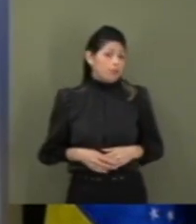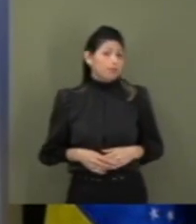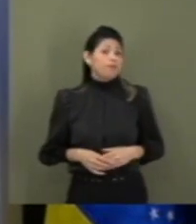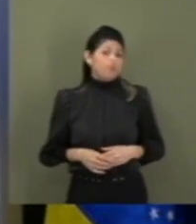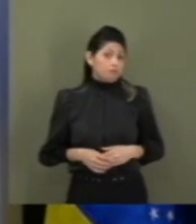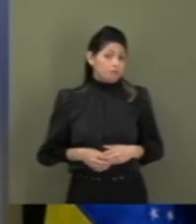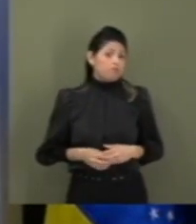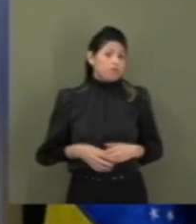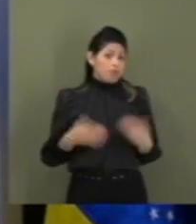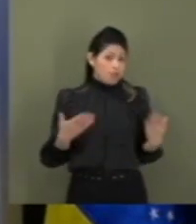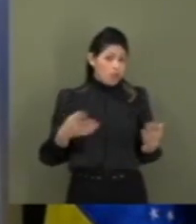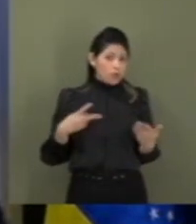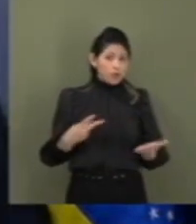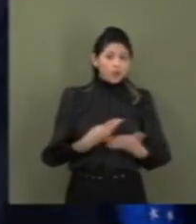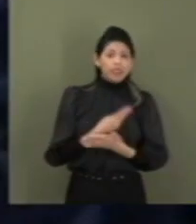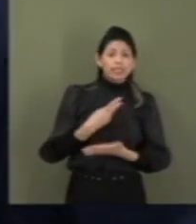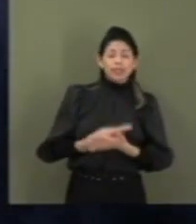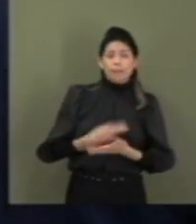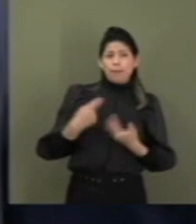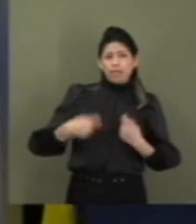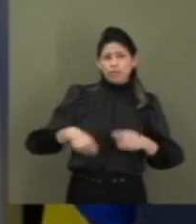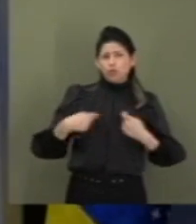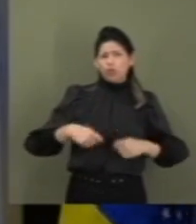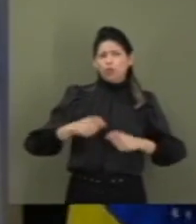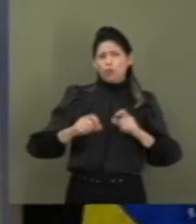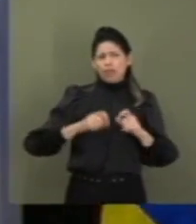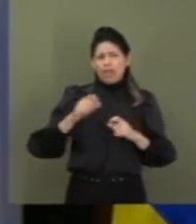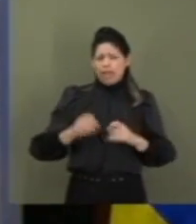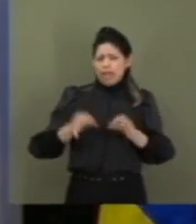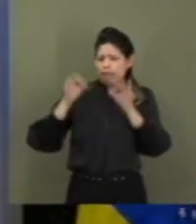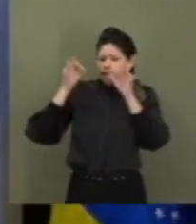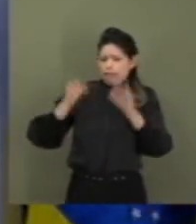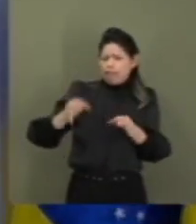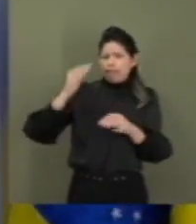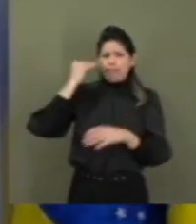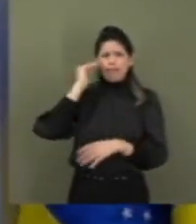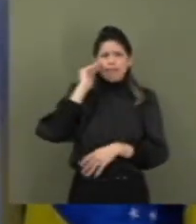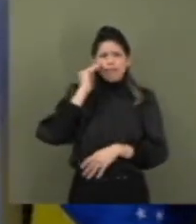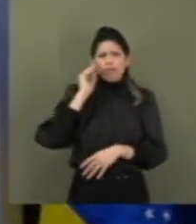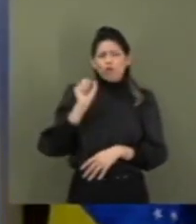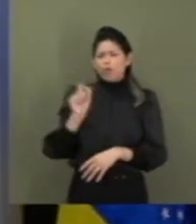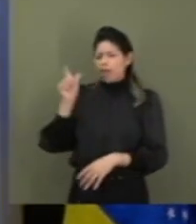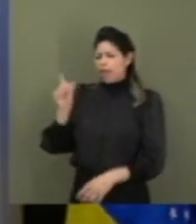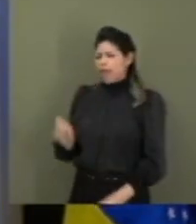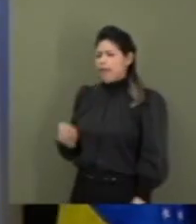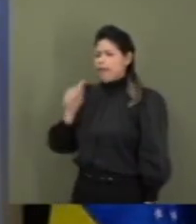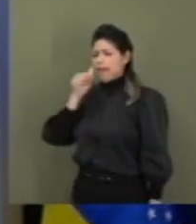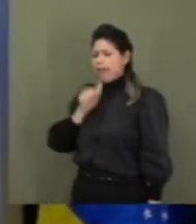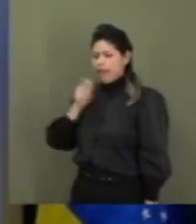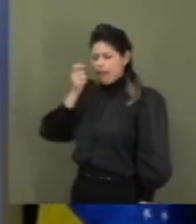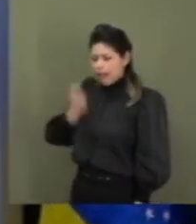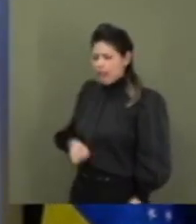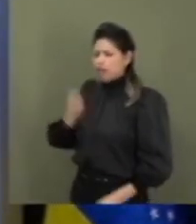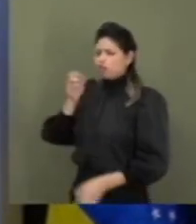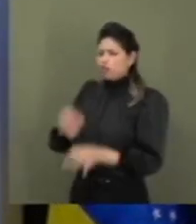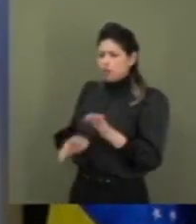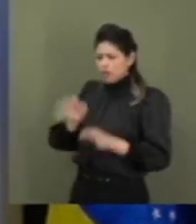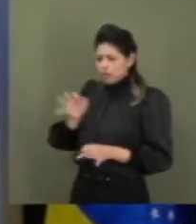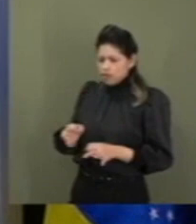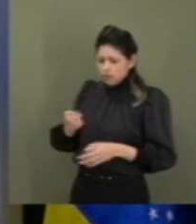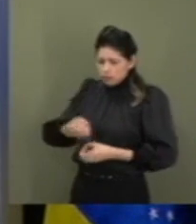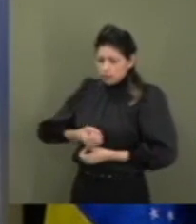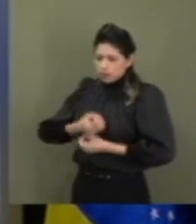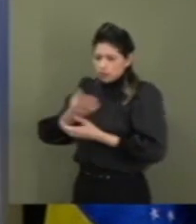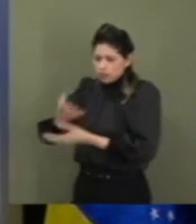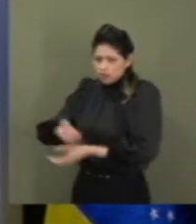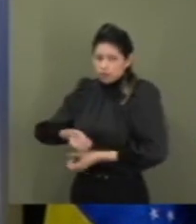parecer, pelo menos, teve a dignidade de reconhecer que a juíza só falou a verdade e que